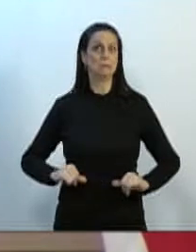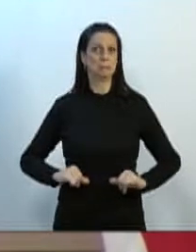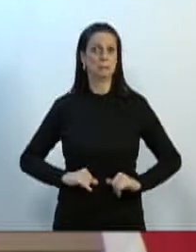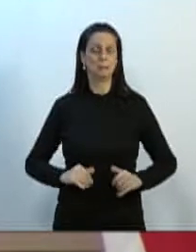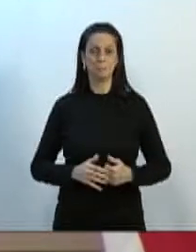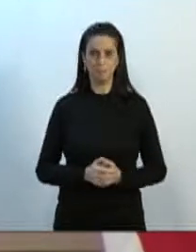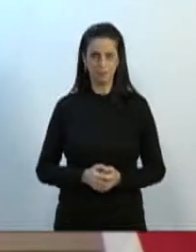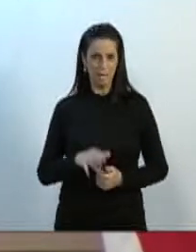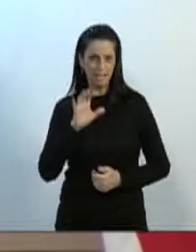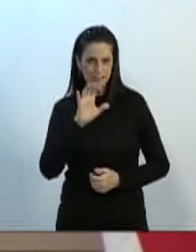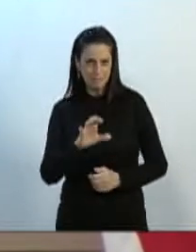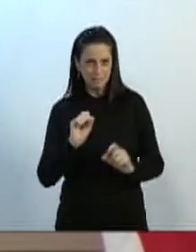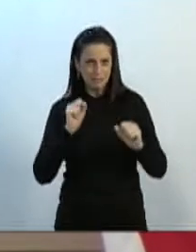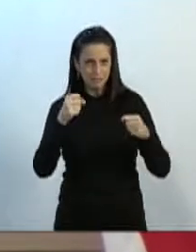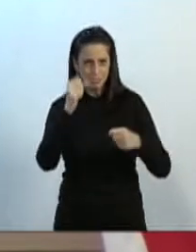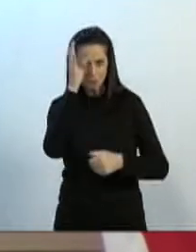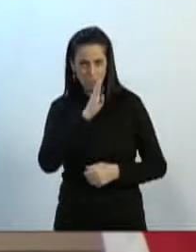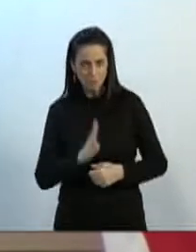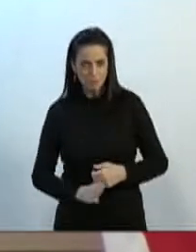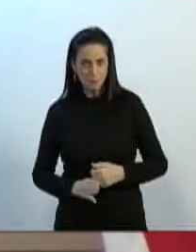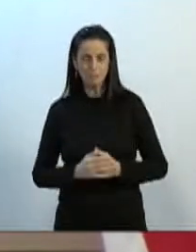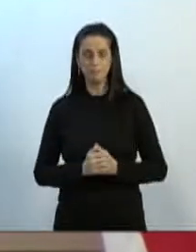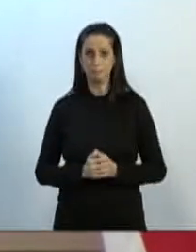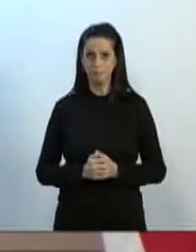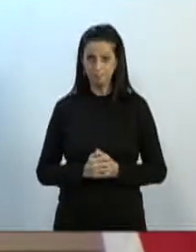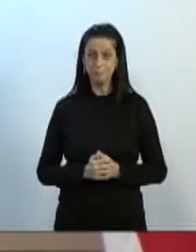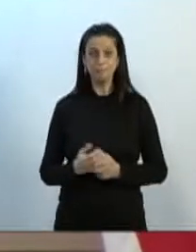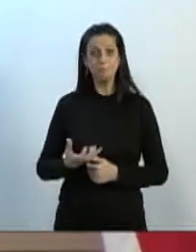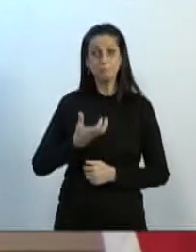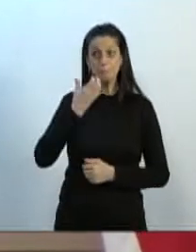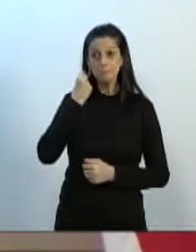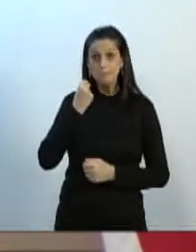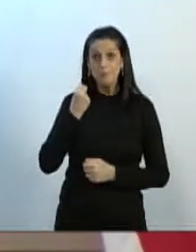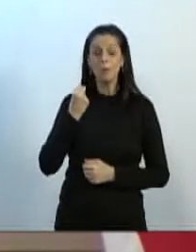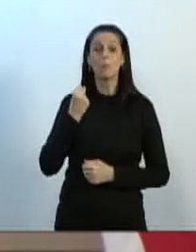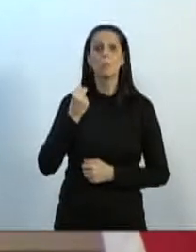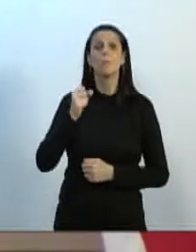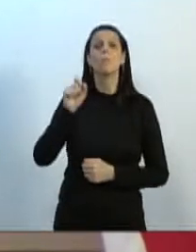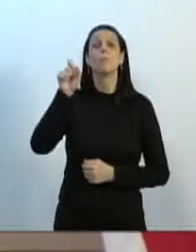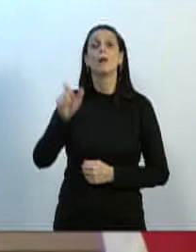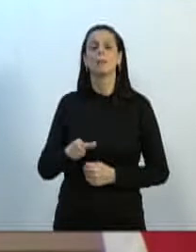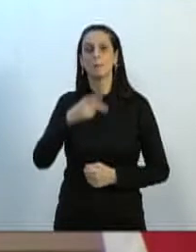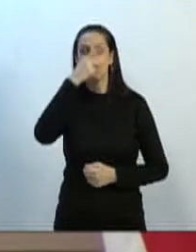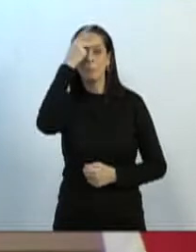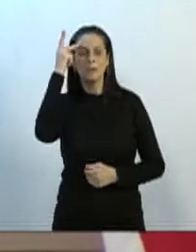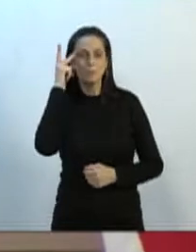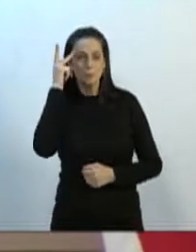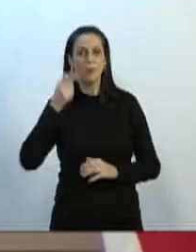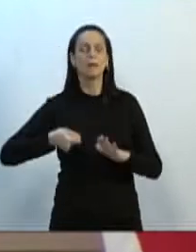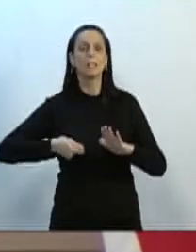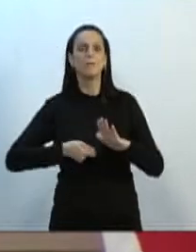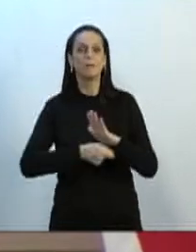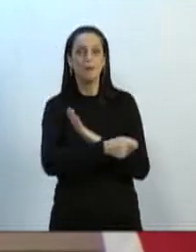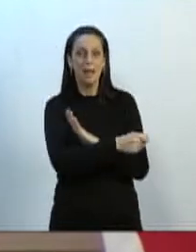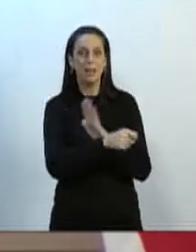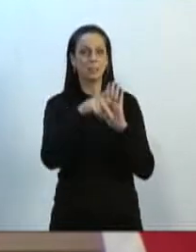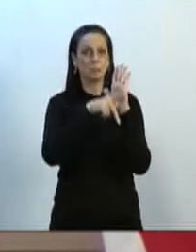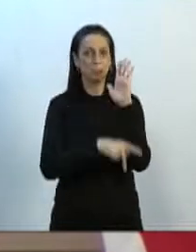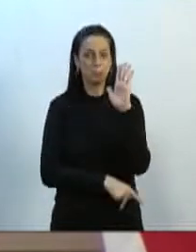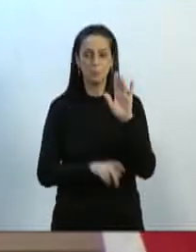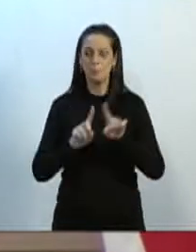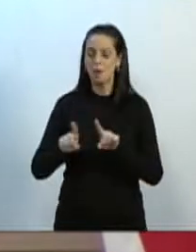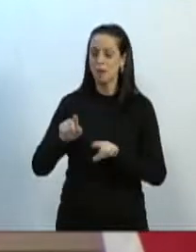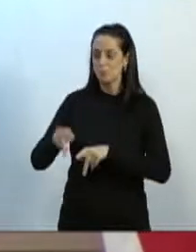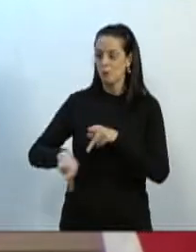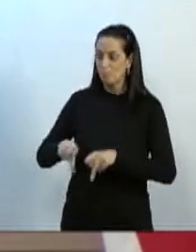Patriotismo é isso? Privatizar tudo, dar lucros extraordinários aos investidores da Petrobras e obrigar o seu povo à miséria